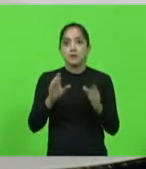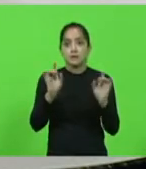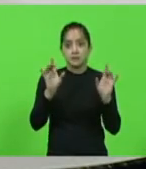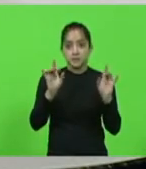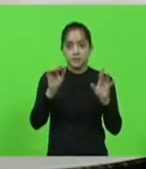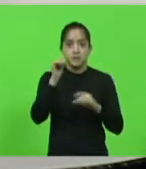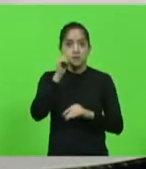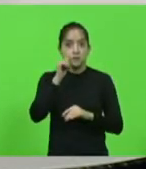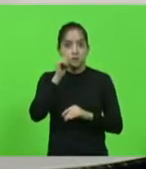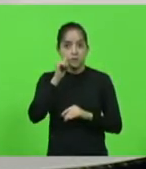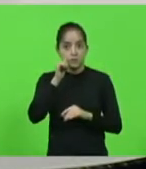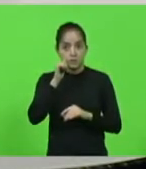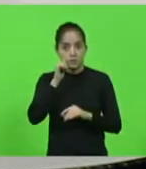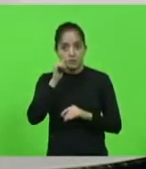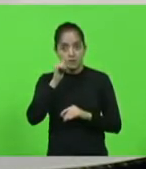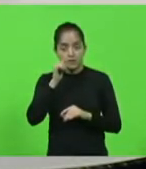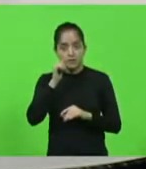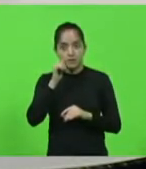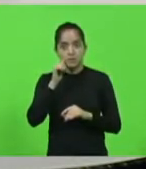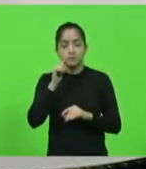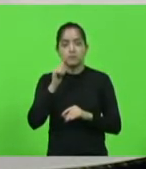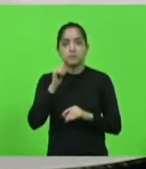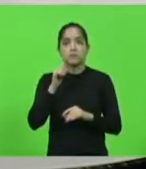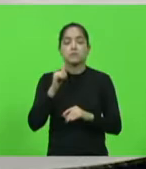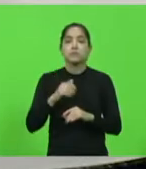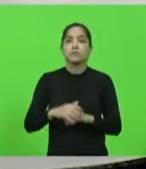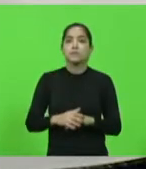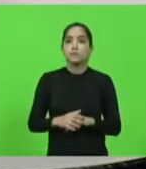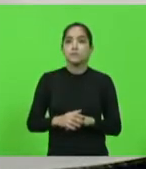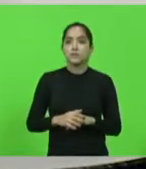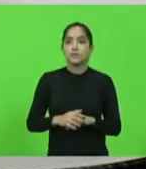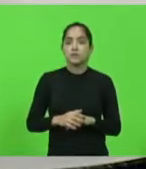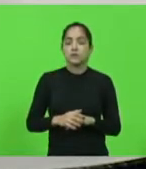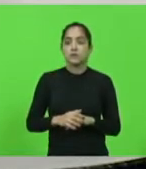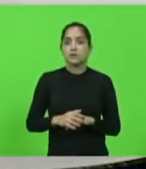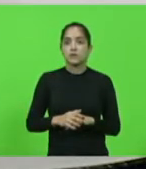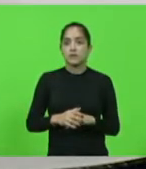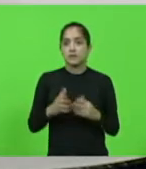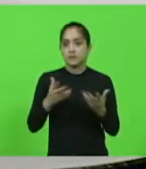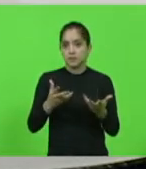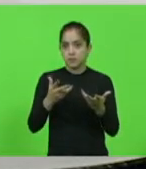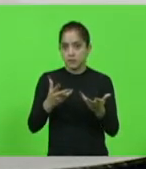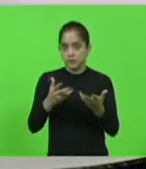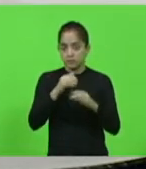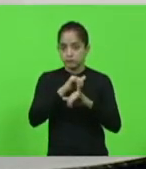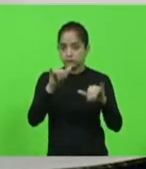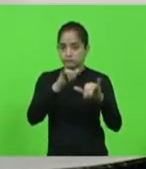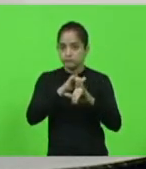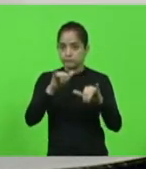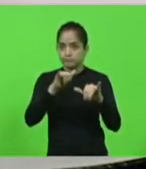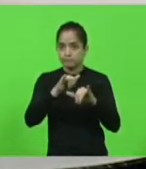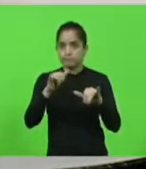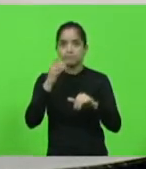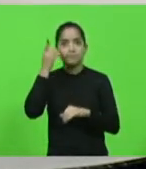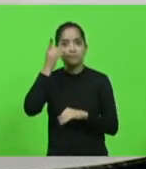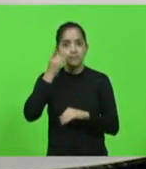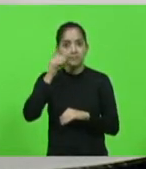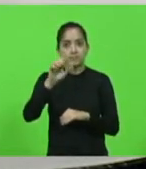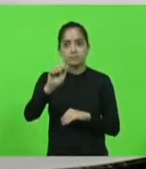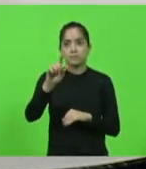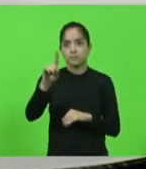foi recém-instalada, eu quero aqui também deixar o informe de que a deputada Ada de